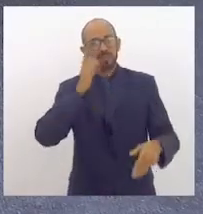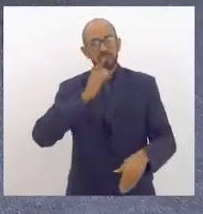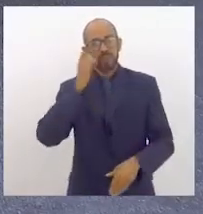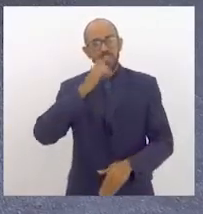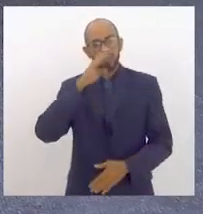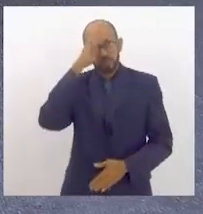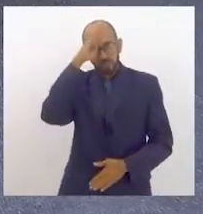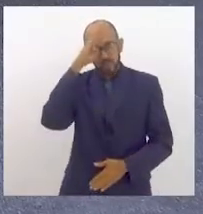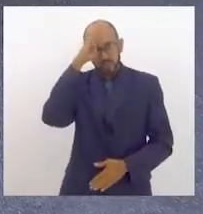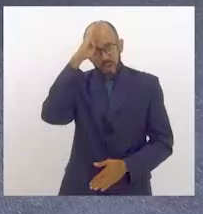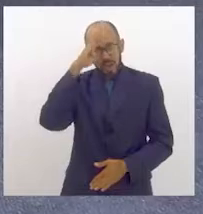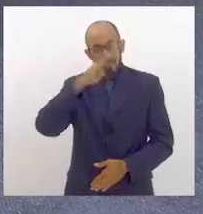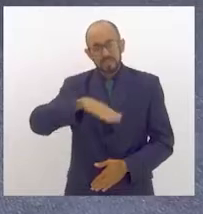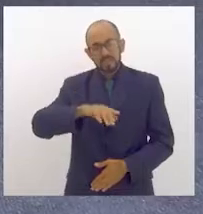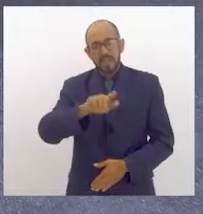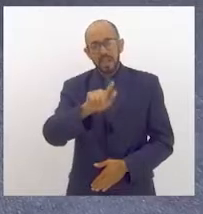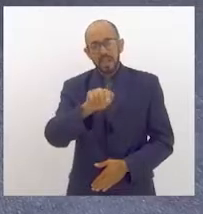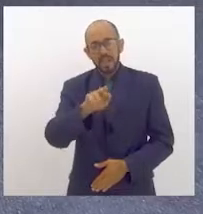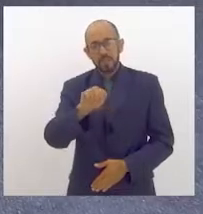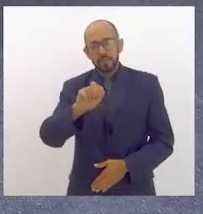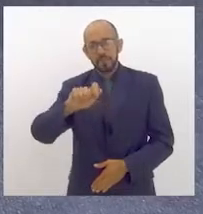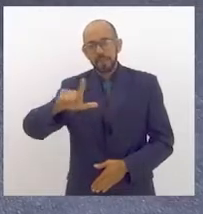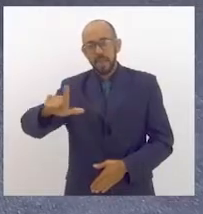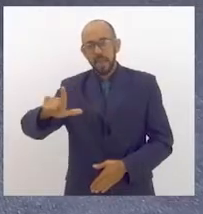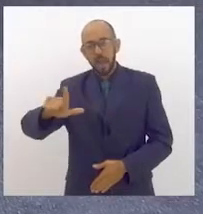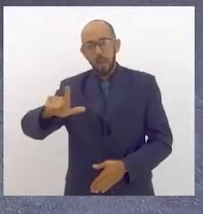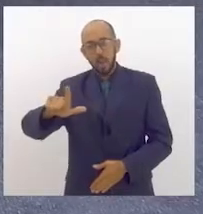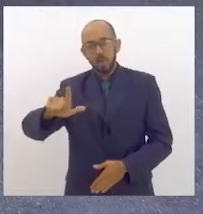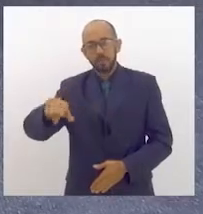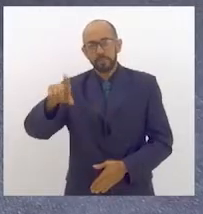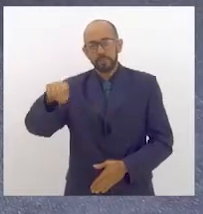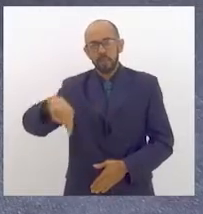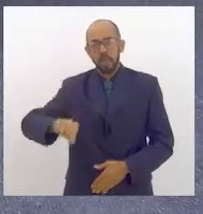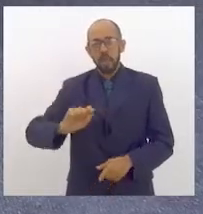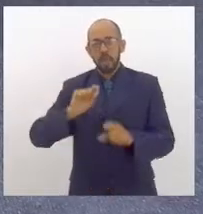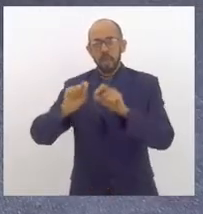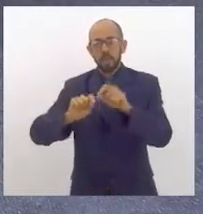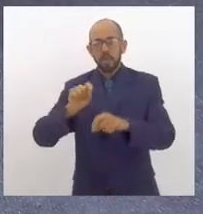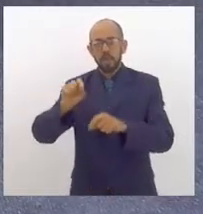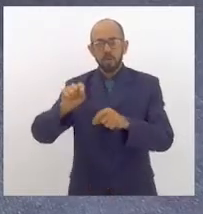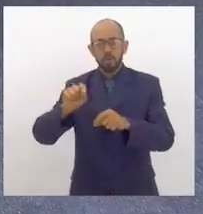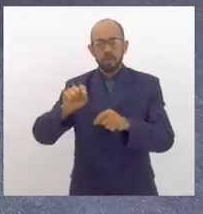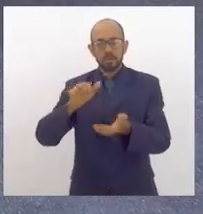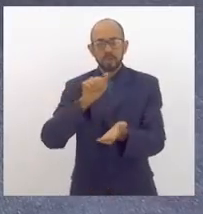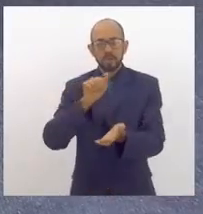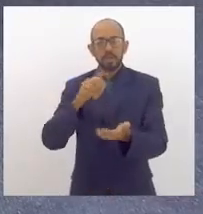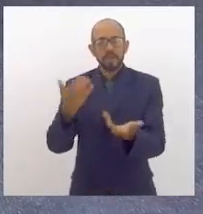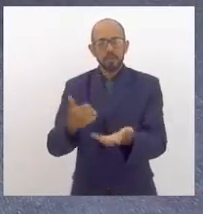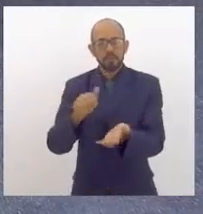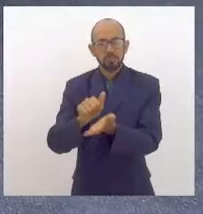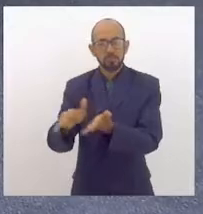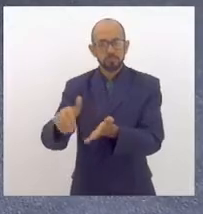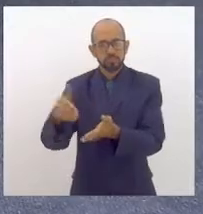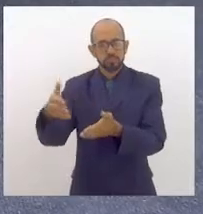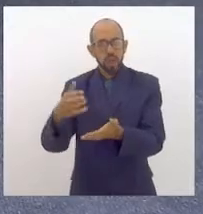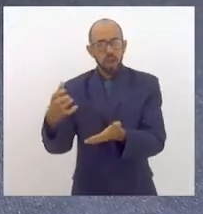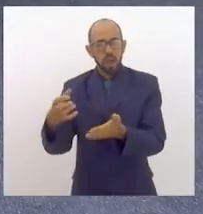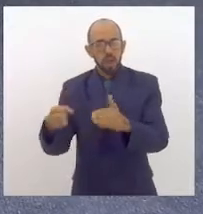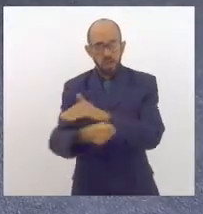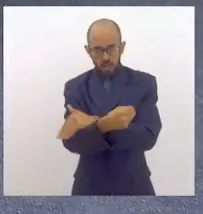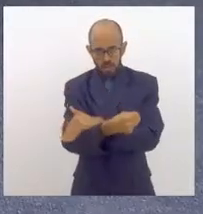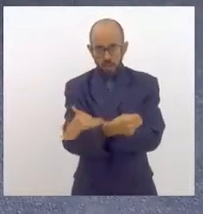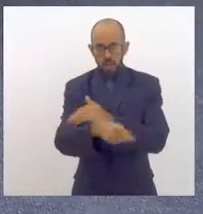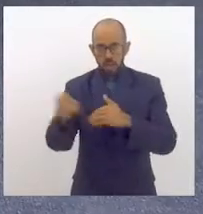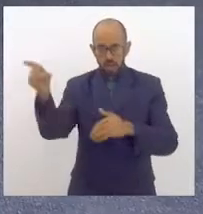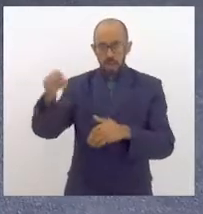Gabriel Monteiro que está sendo acusado de assédio sexual que está sendo acusado e pode ser cassado